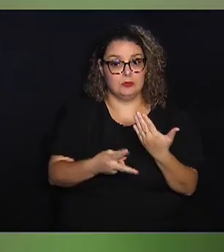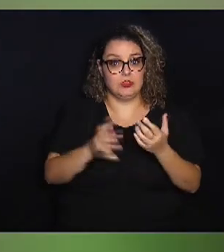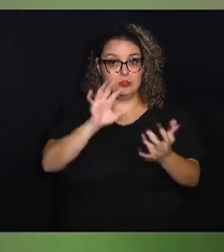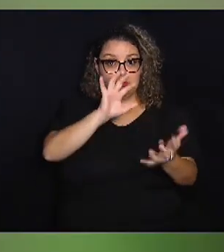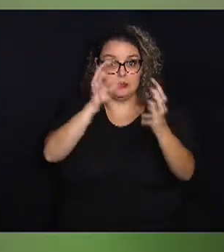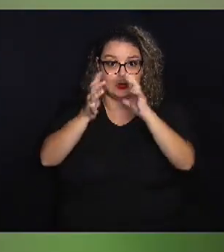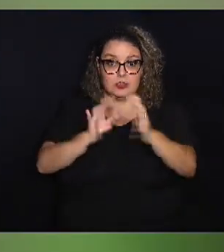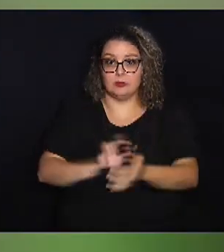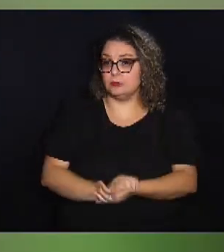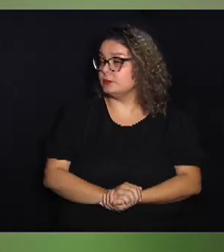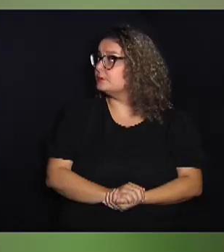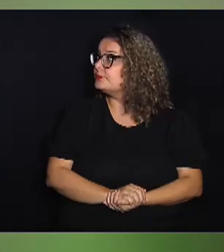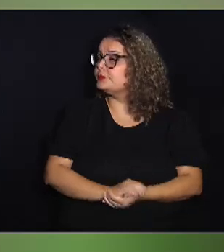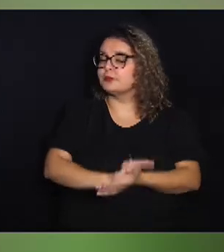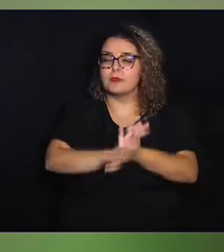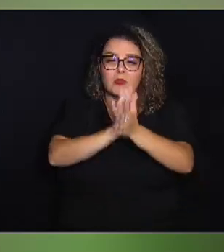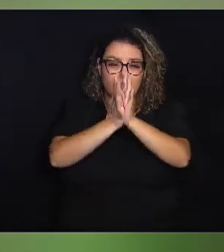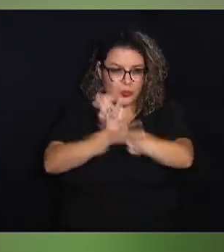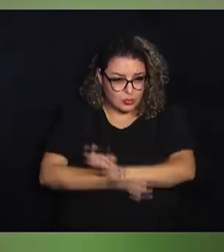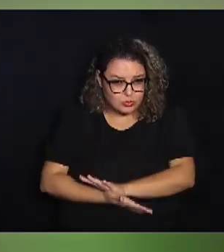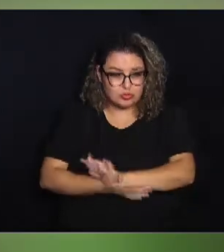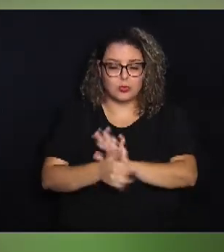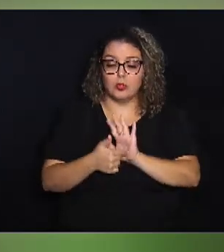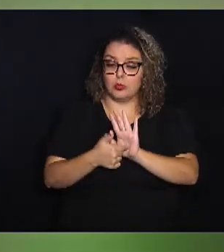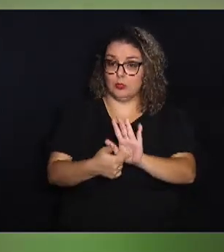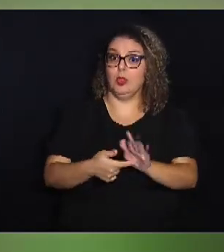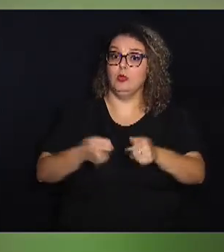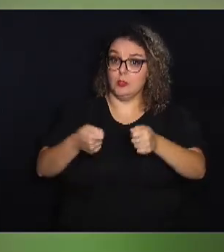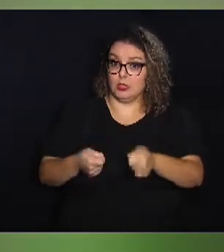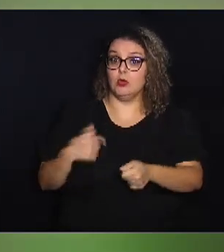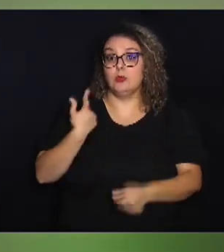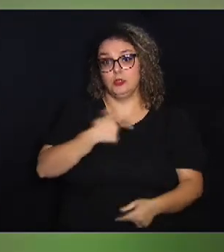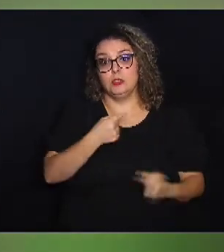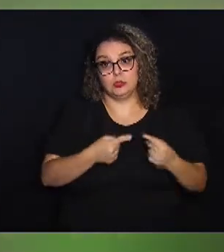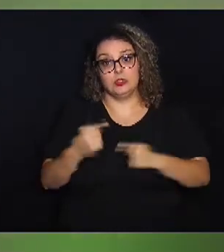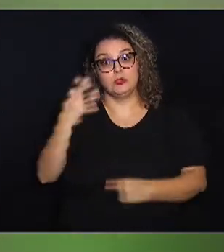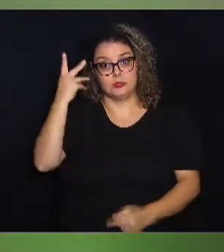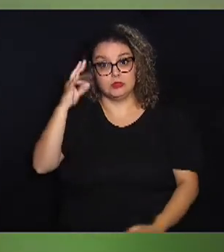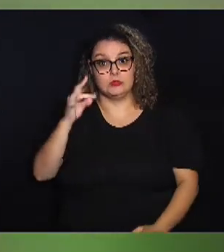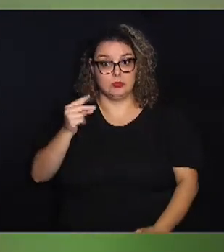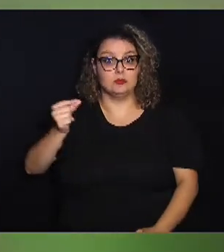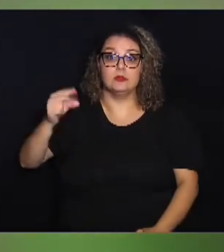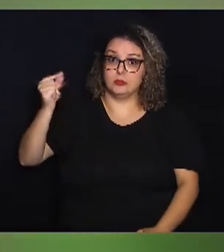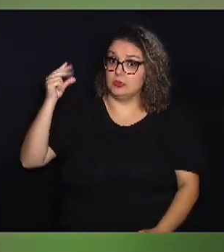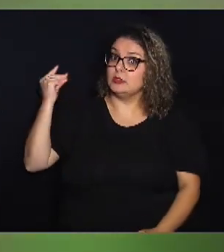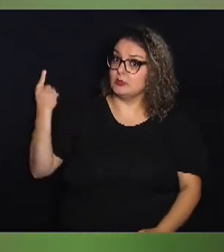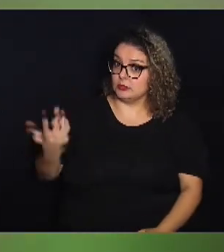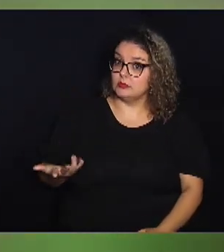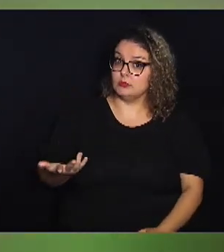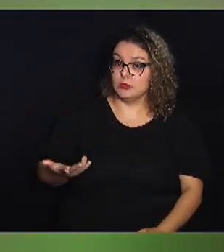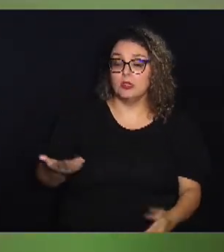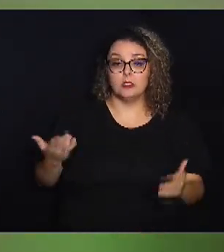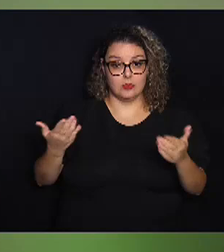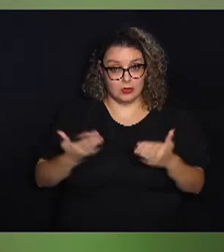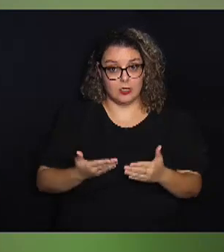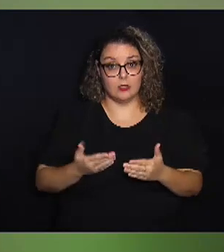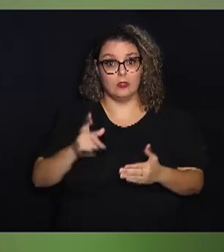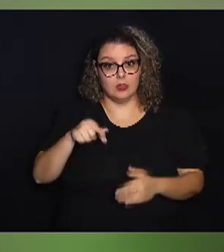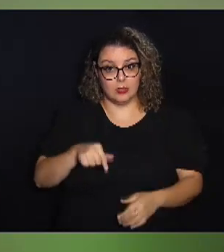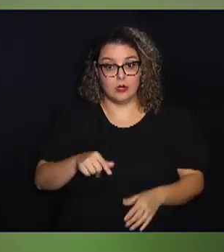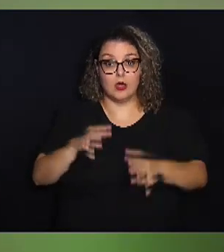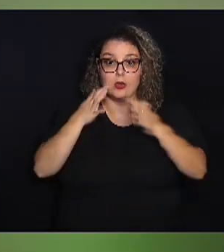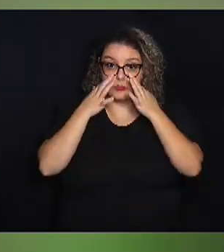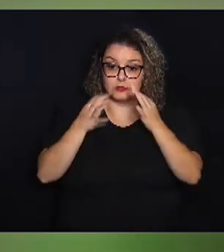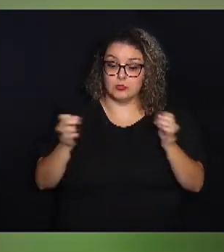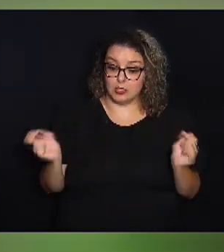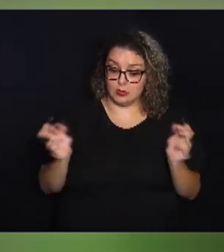A tragédia mostra concretamente o que nós estamos discutindo na teoria há muitos anos. Então agora é um ponto de atenção